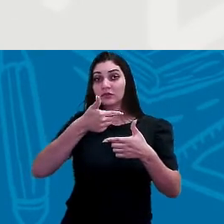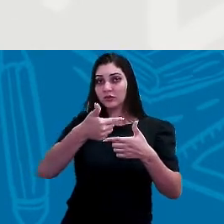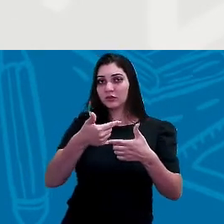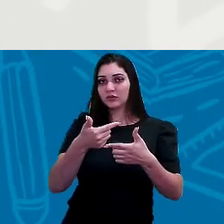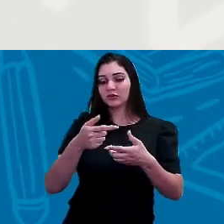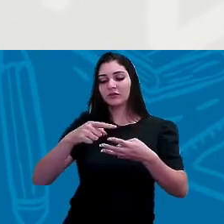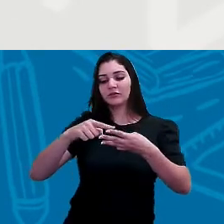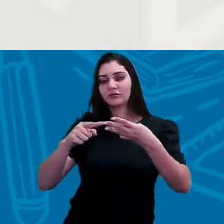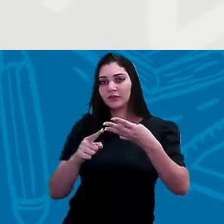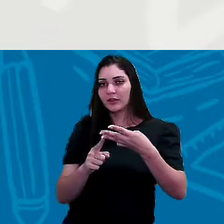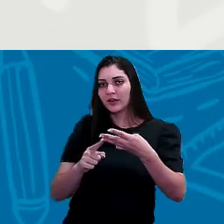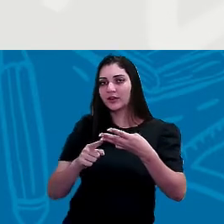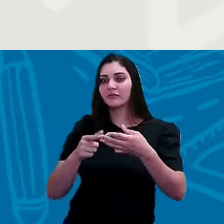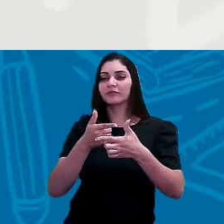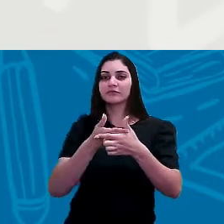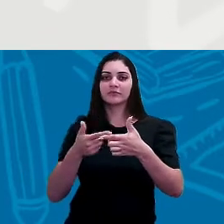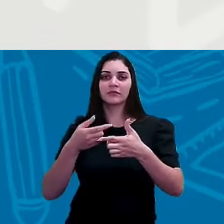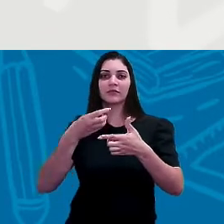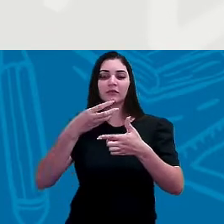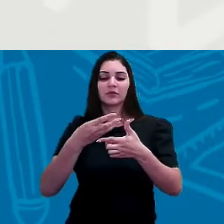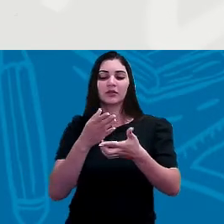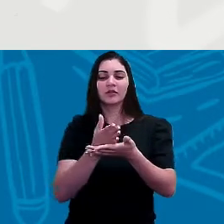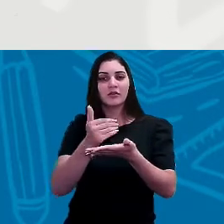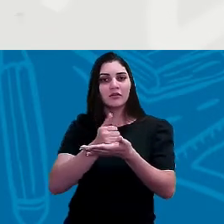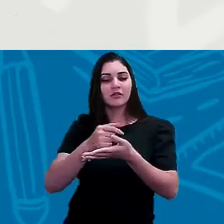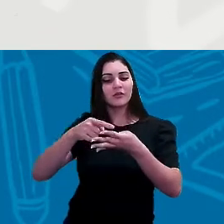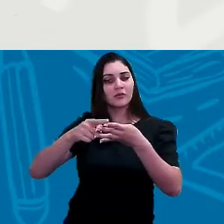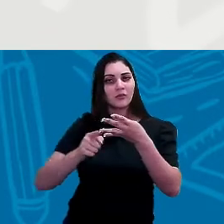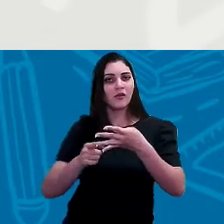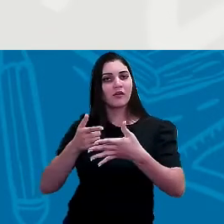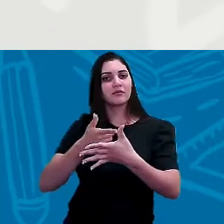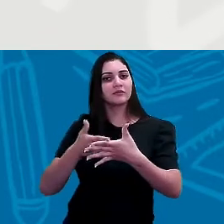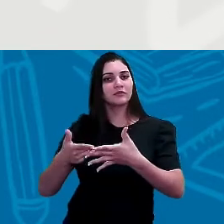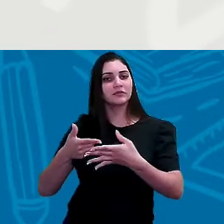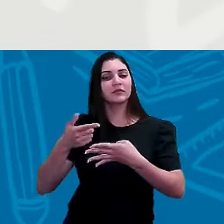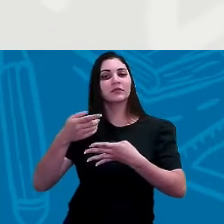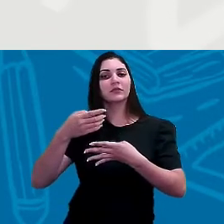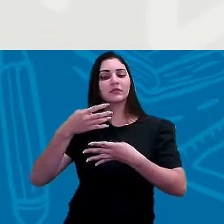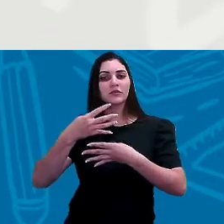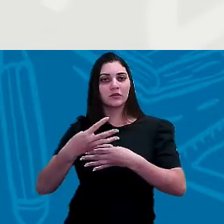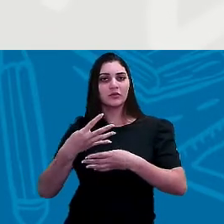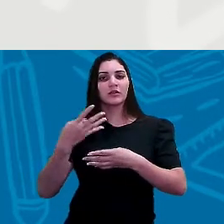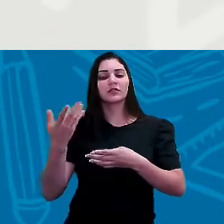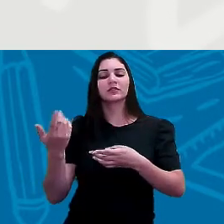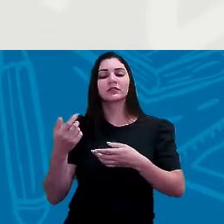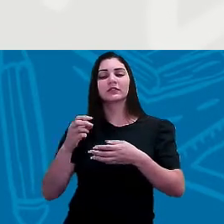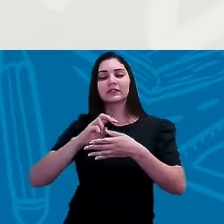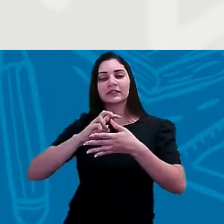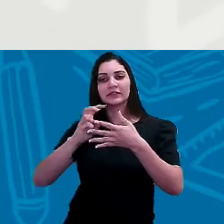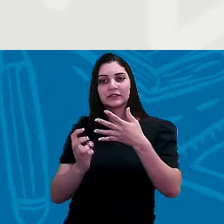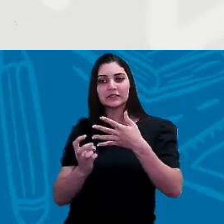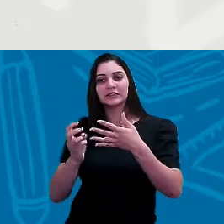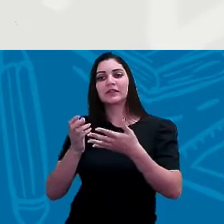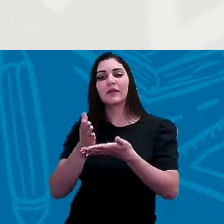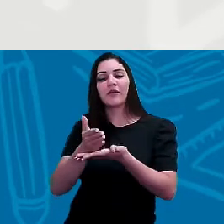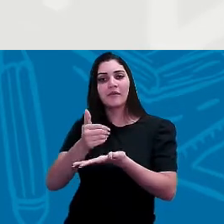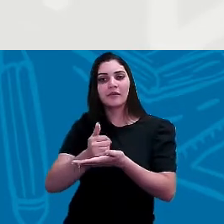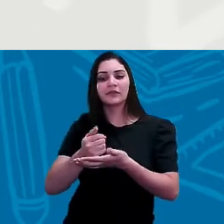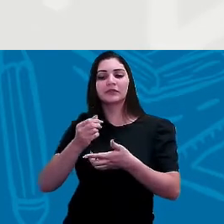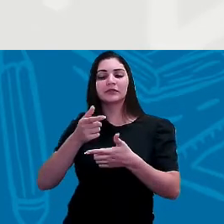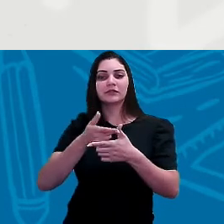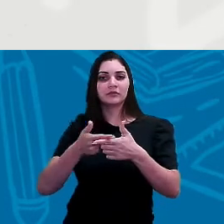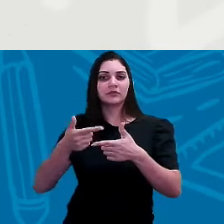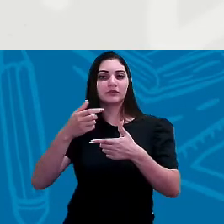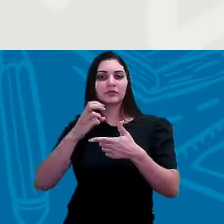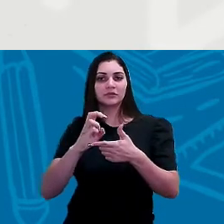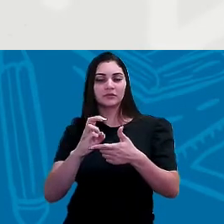Terça parte vai ser dividido por 3. Quarta parte dividido por 4. Quinta parte dividido por 5. E a décima